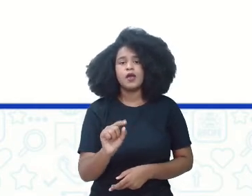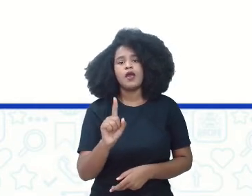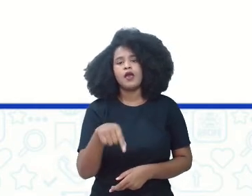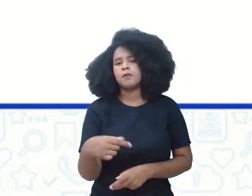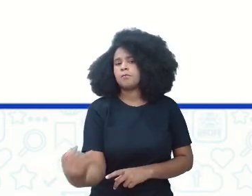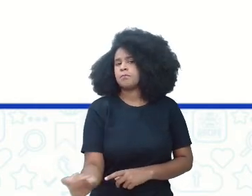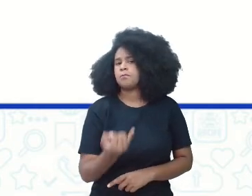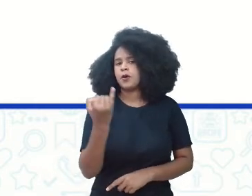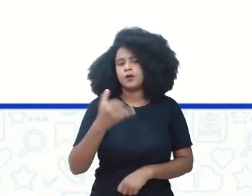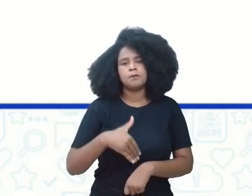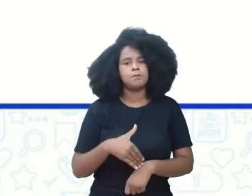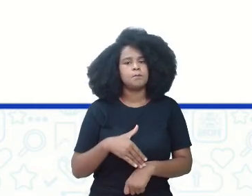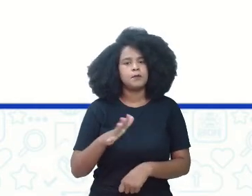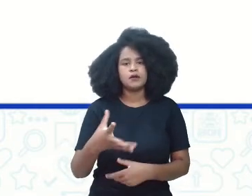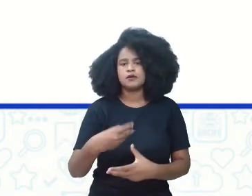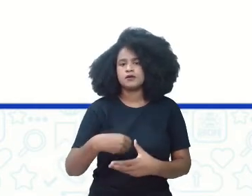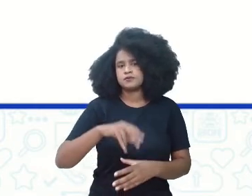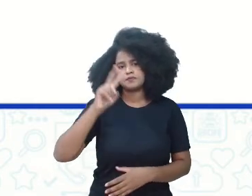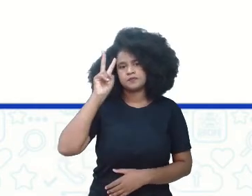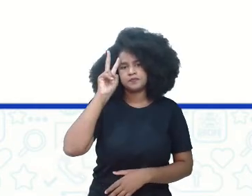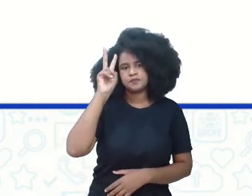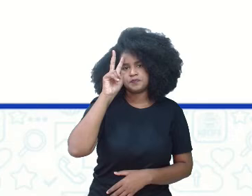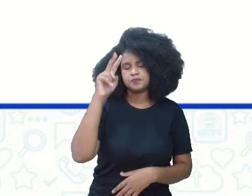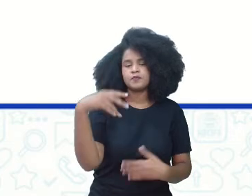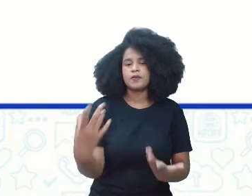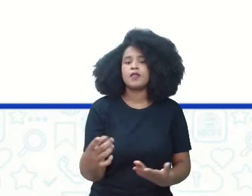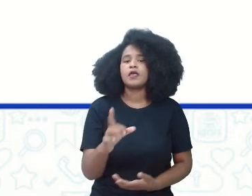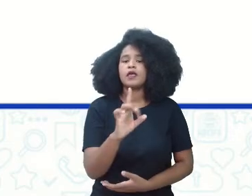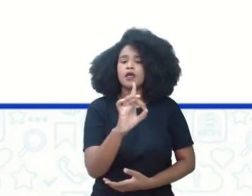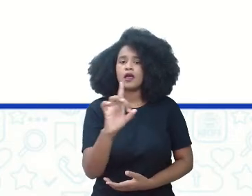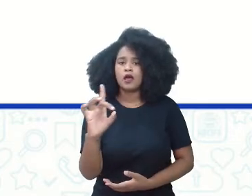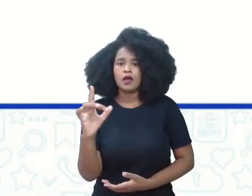em cada narrativa, não é? Tem aquele